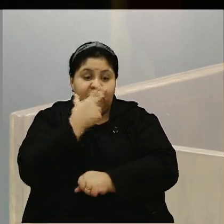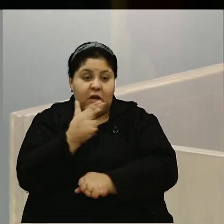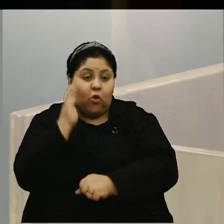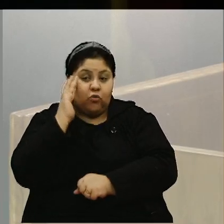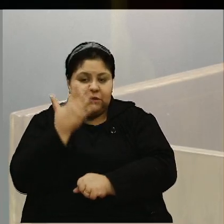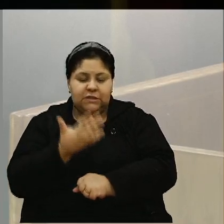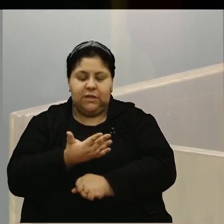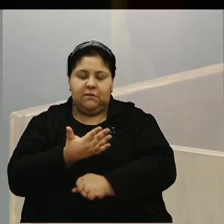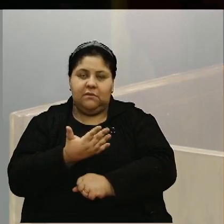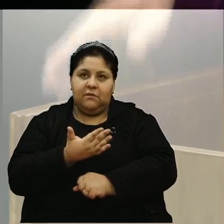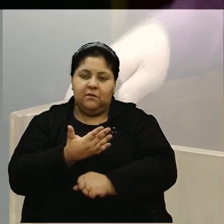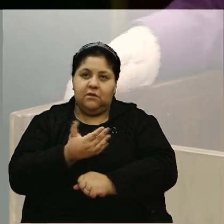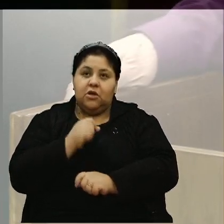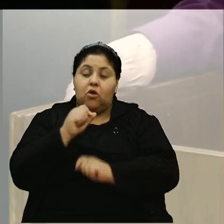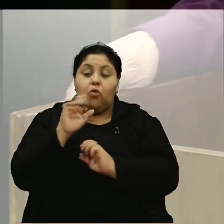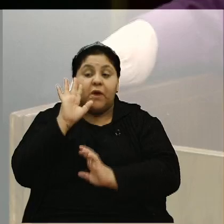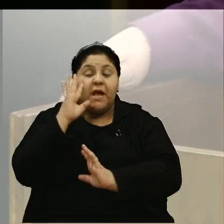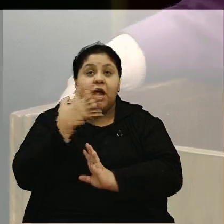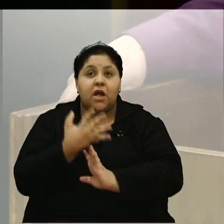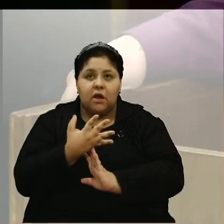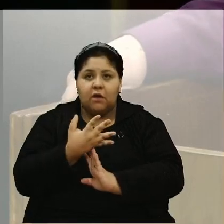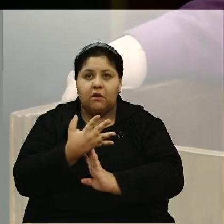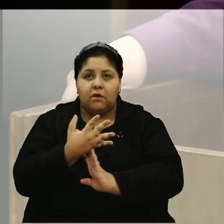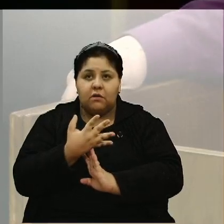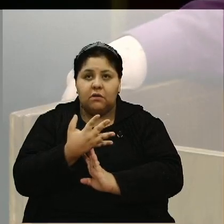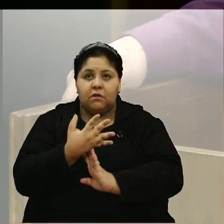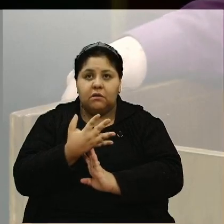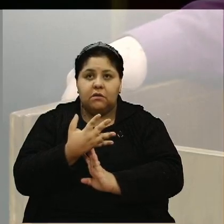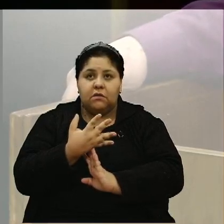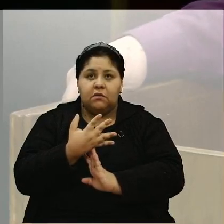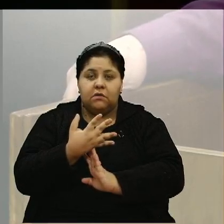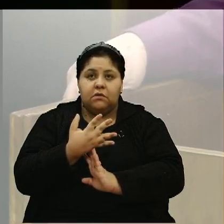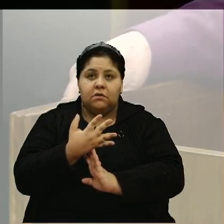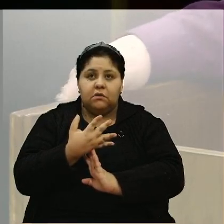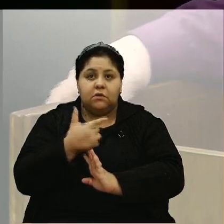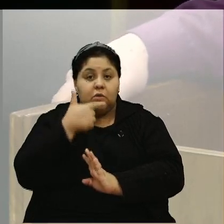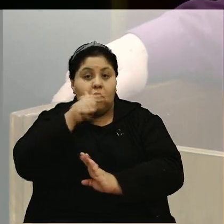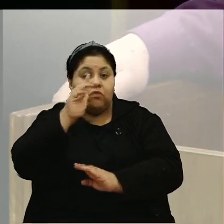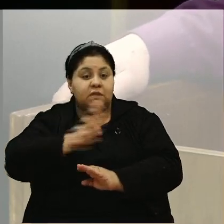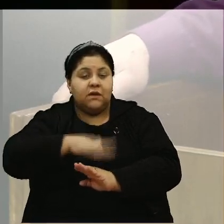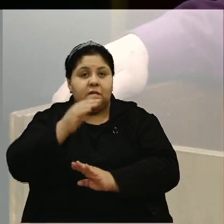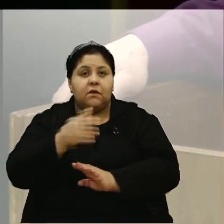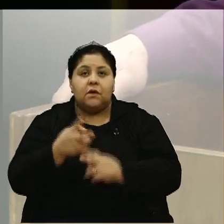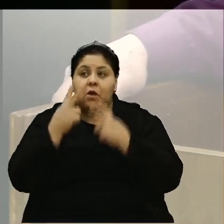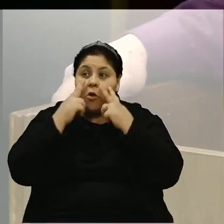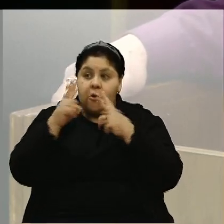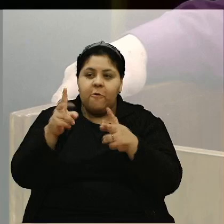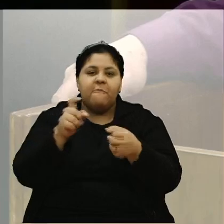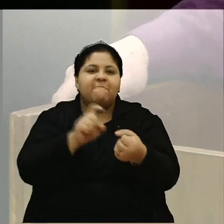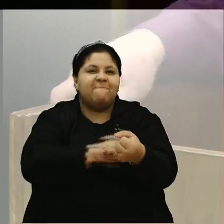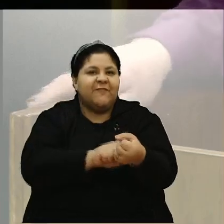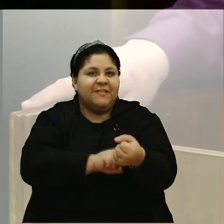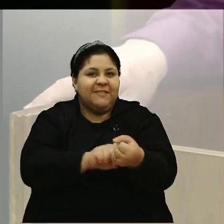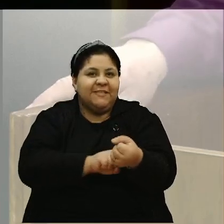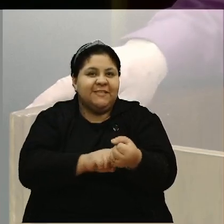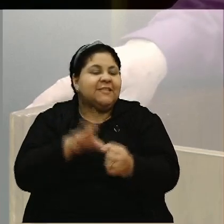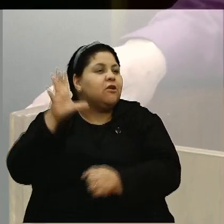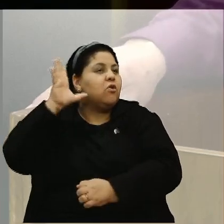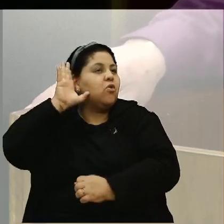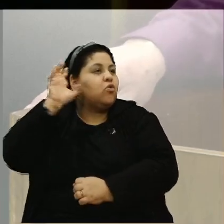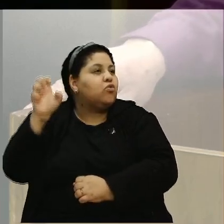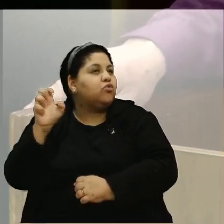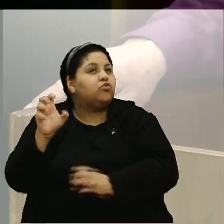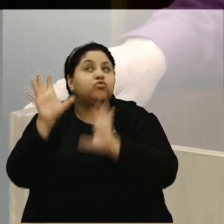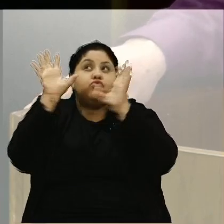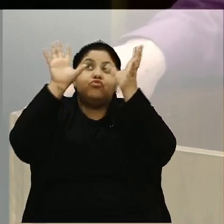Então, o que aconteceu ali, talvez nós nunca mais, graças a Deus, vamos ver. Eu estou muito ansioso porque eu escuto muito a previsão